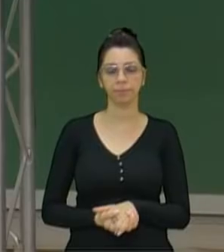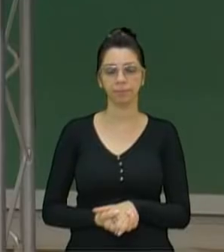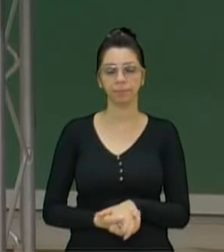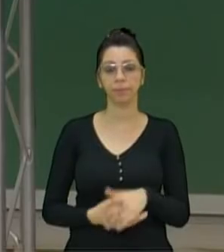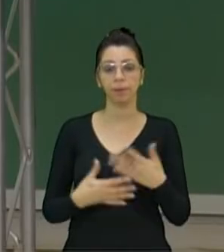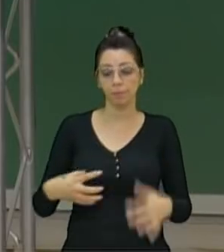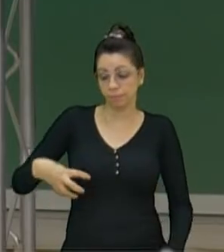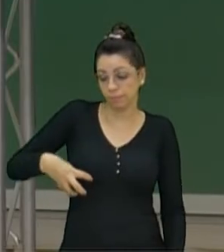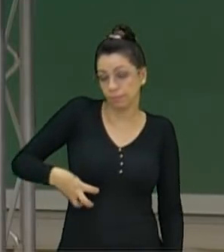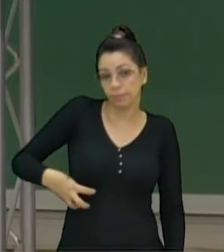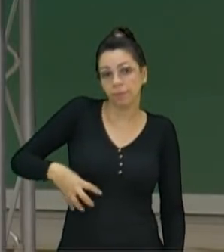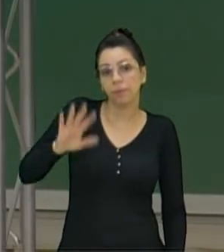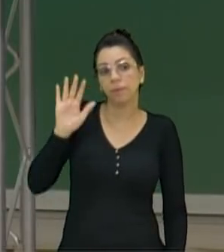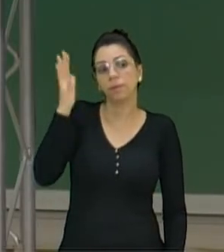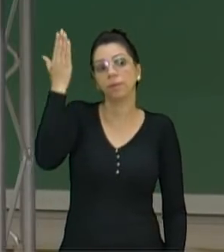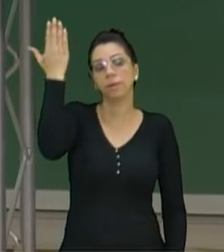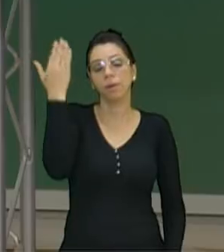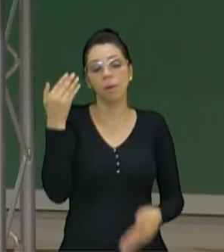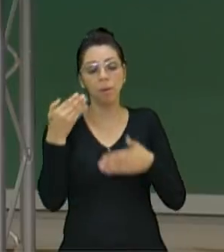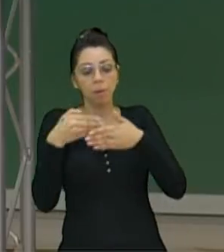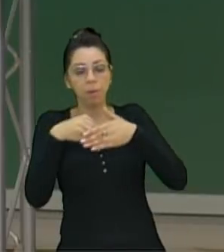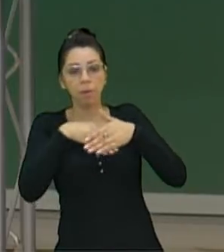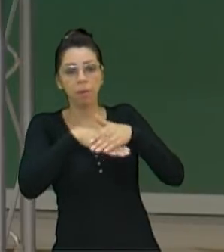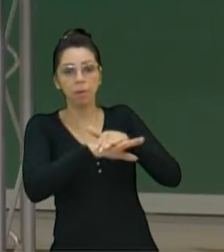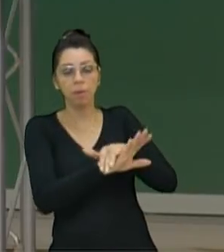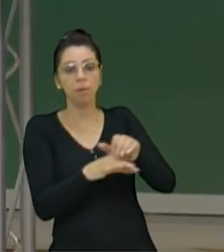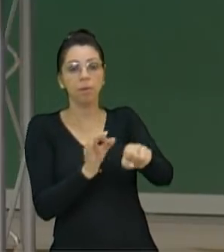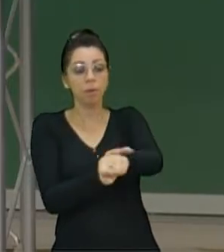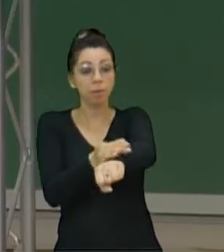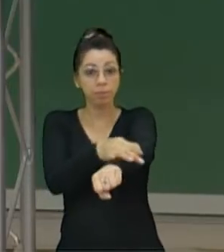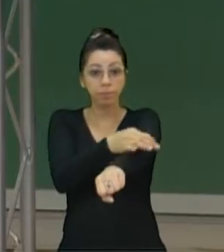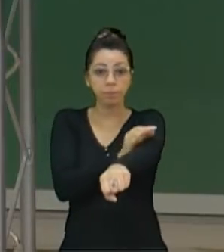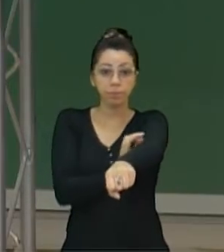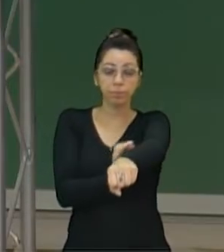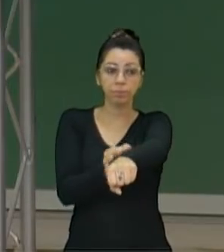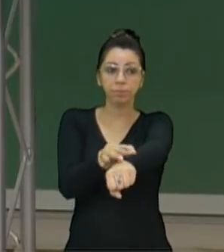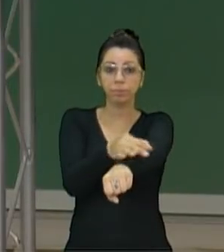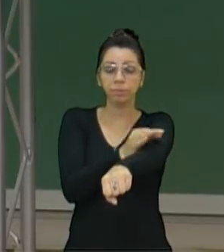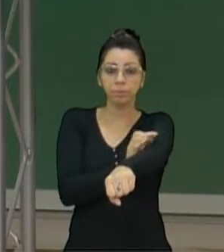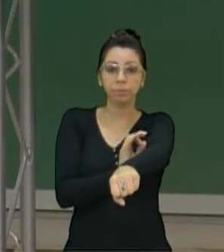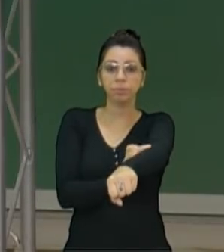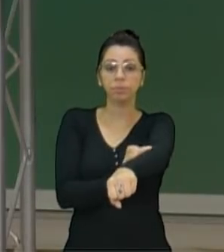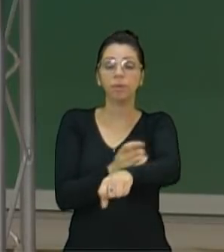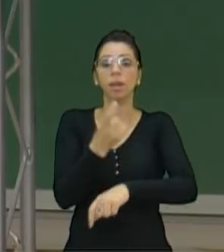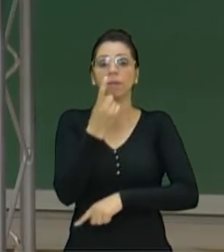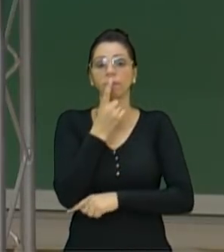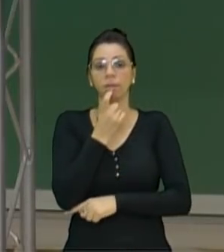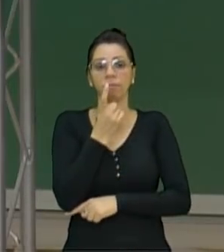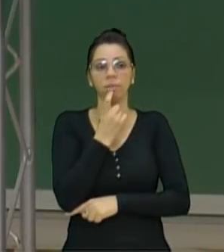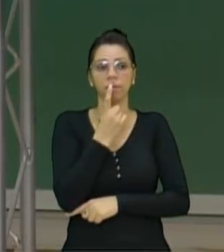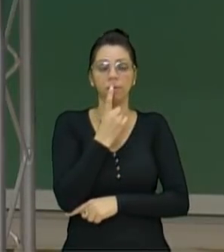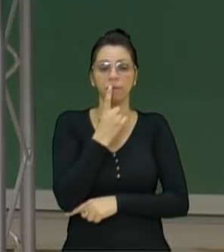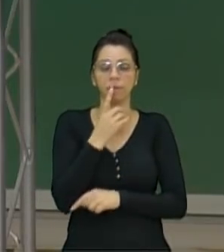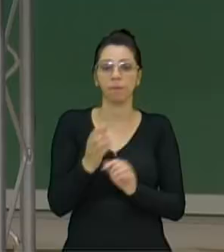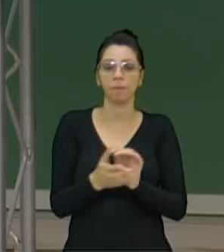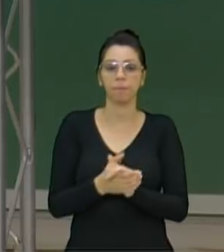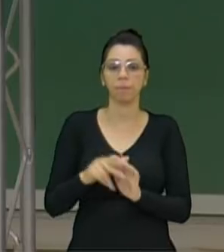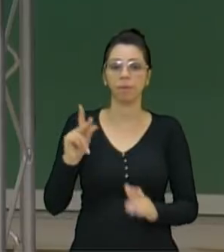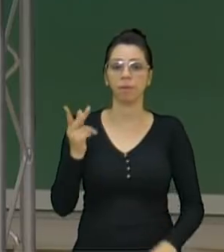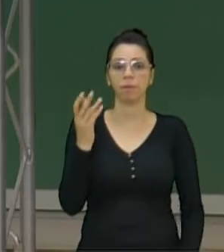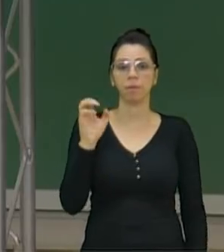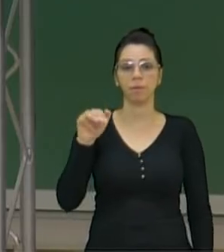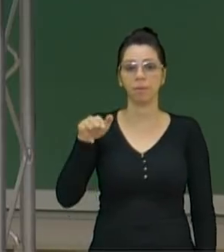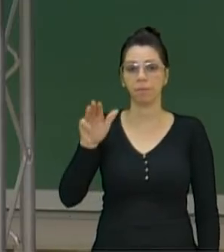nesse órgão também acontece o armazenamento dos glóbulos, dos glóbulos vermelhos, que são as